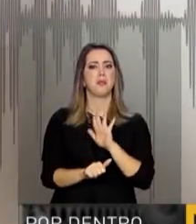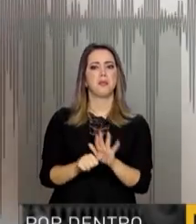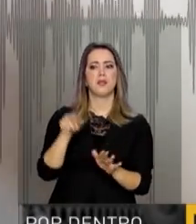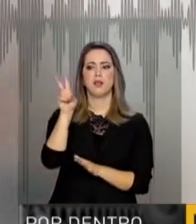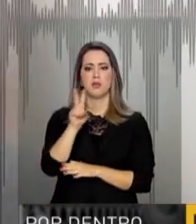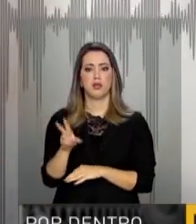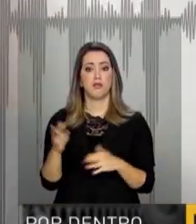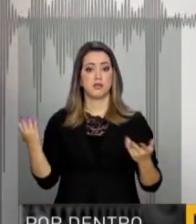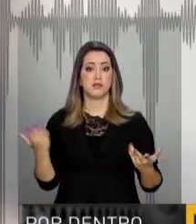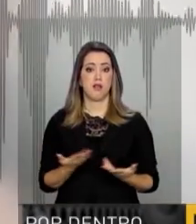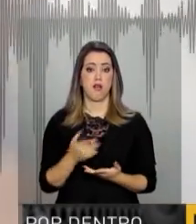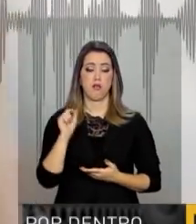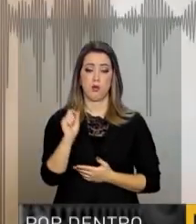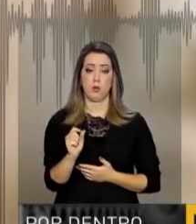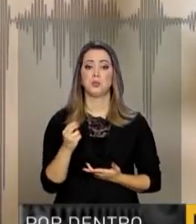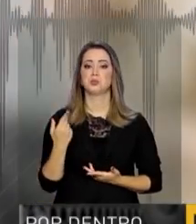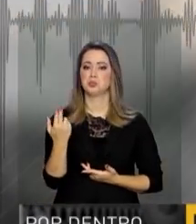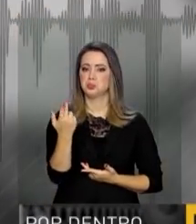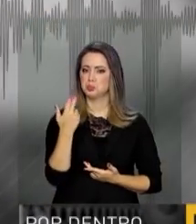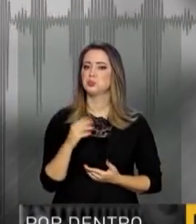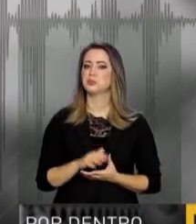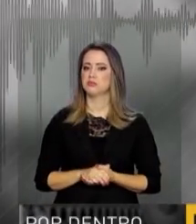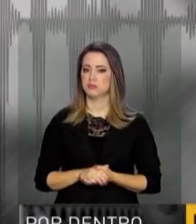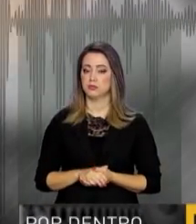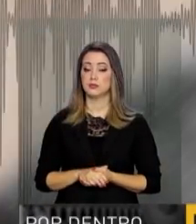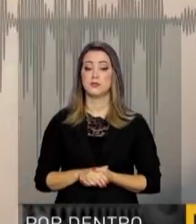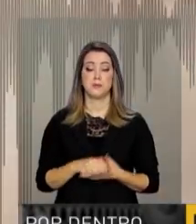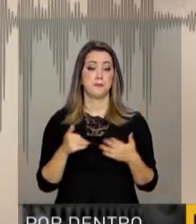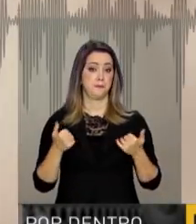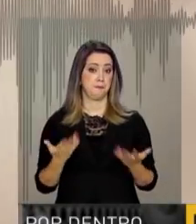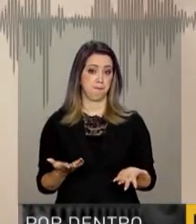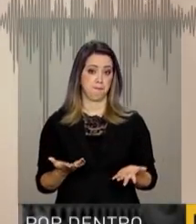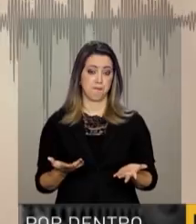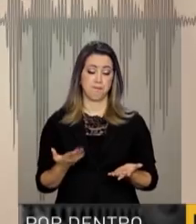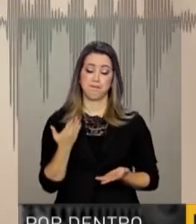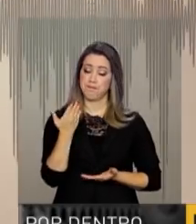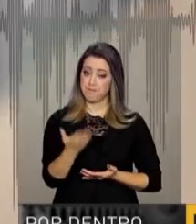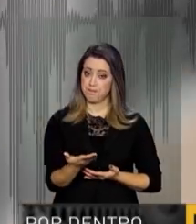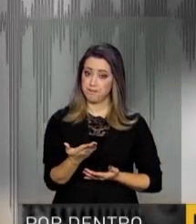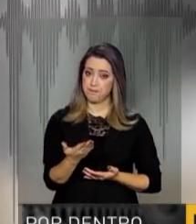reforma quanto a da reforma da Previdência. E aí, secretário,